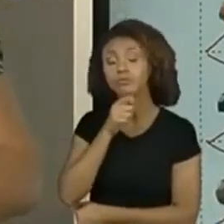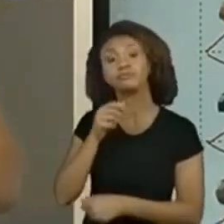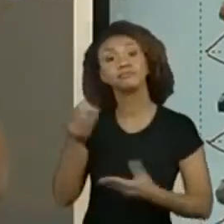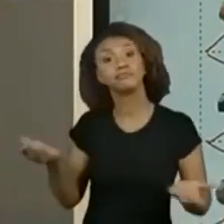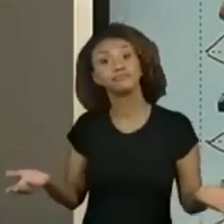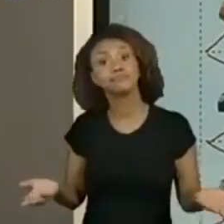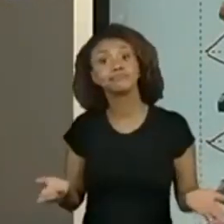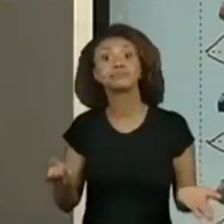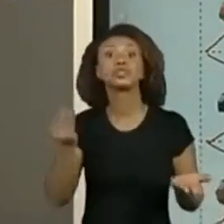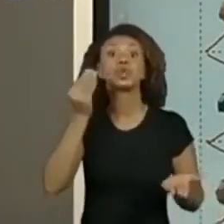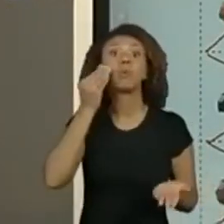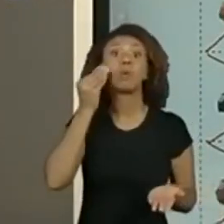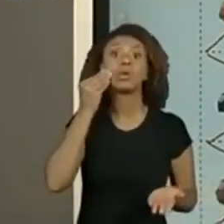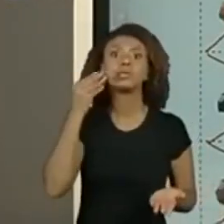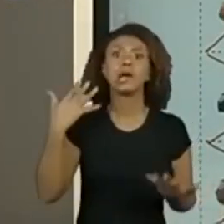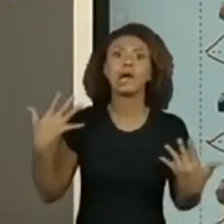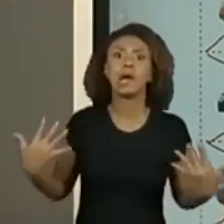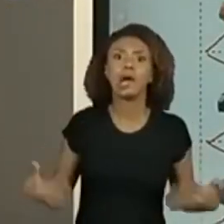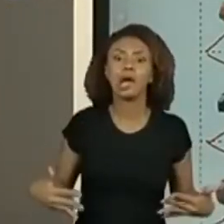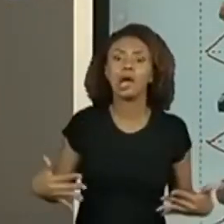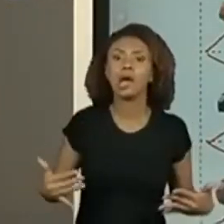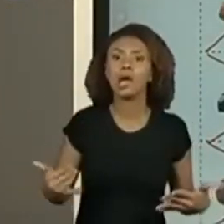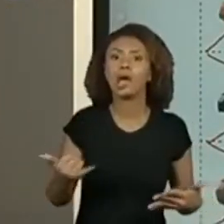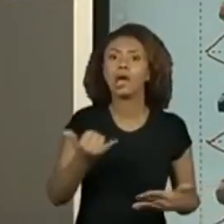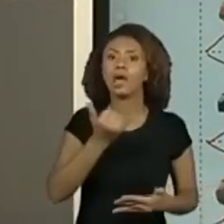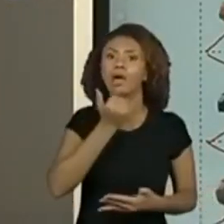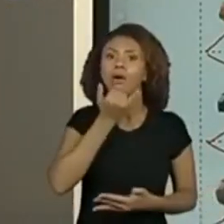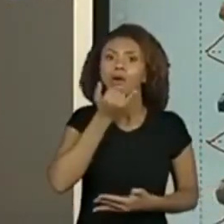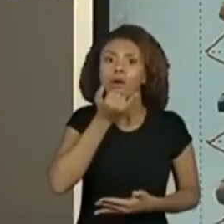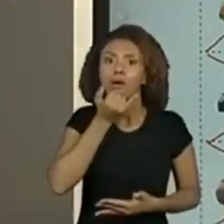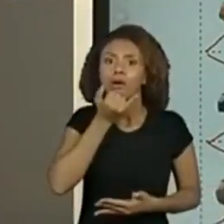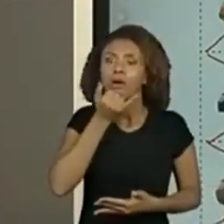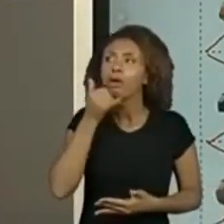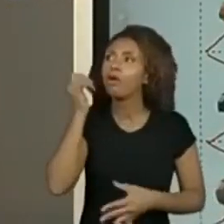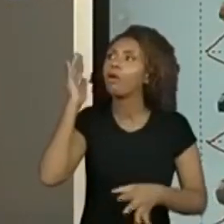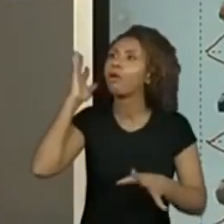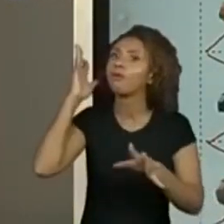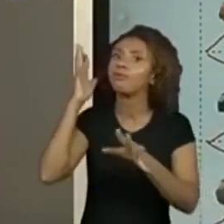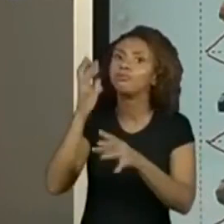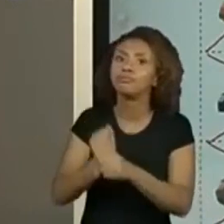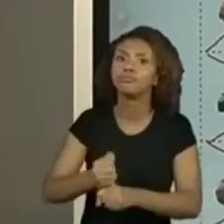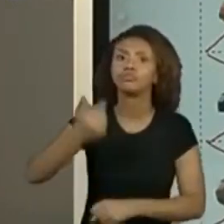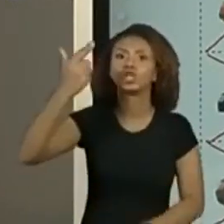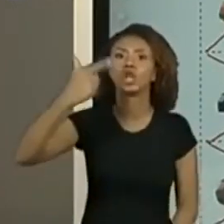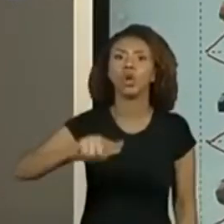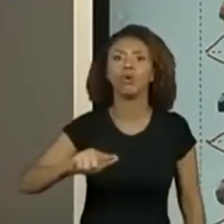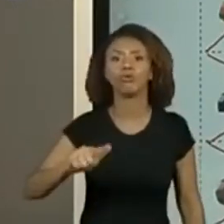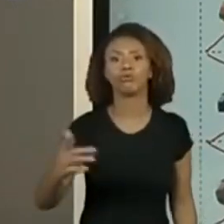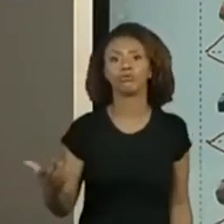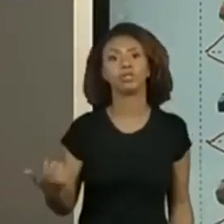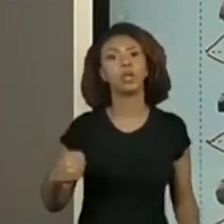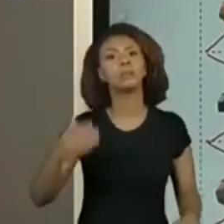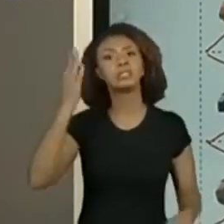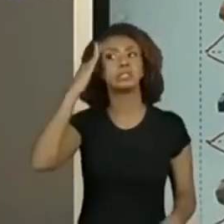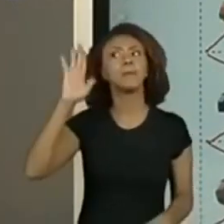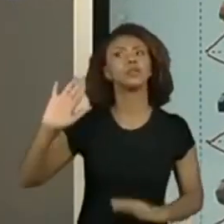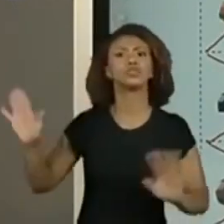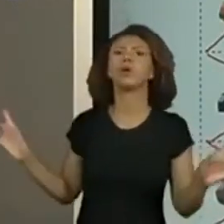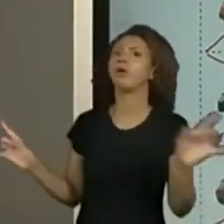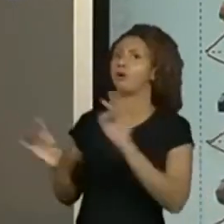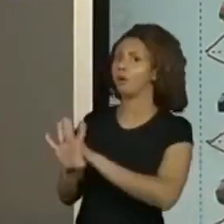correria o risco de na hora de contar os outros carrinhos contar esses juntos novamente sendo que eles já